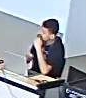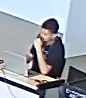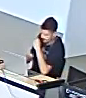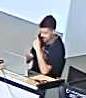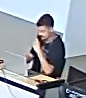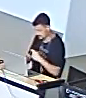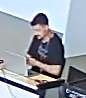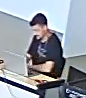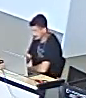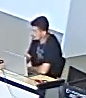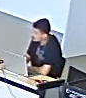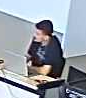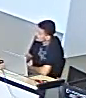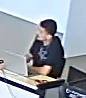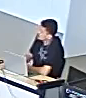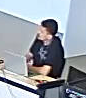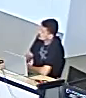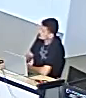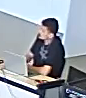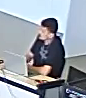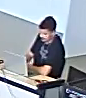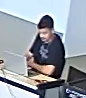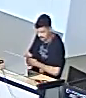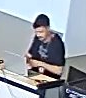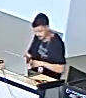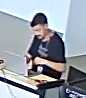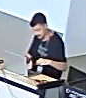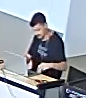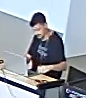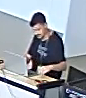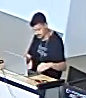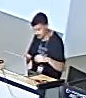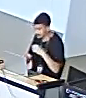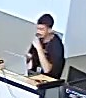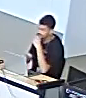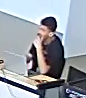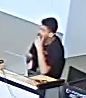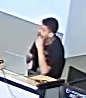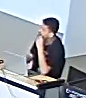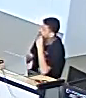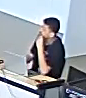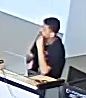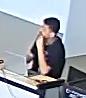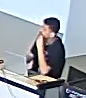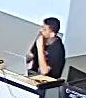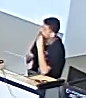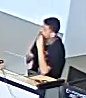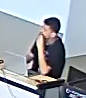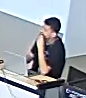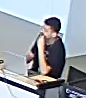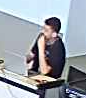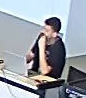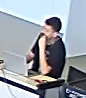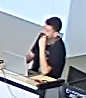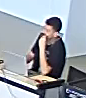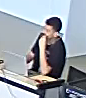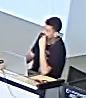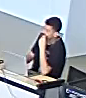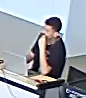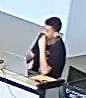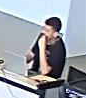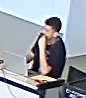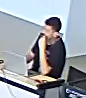Quem irá fiscalizar a má-fé e o arbítrio das empresas, senão nós mesmos?